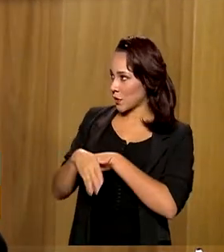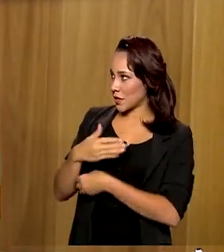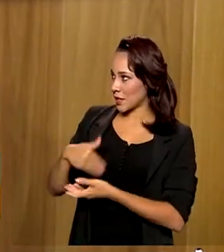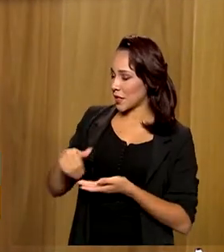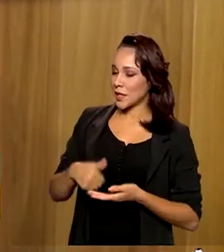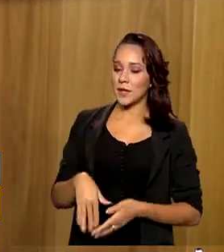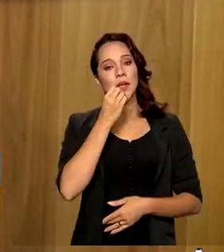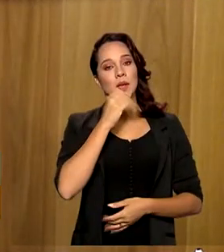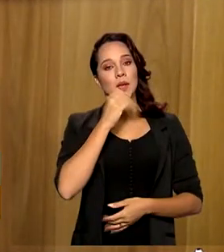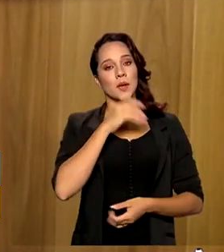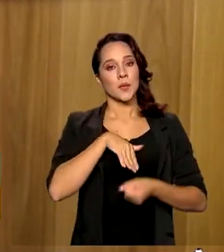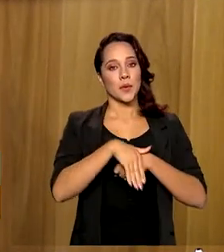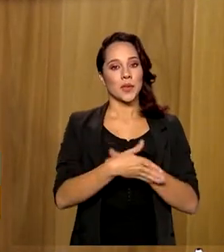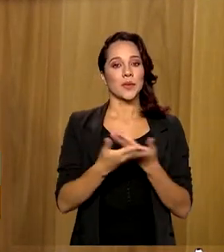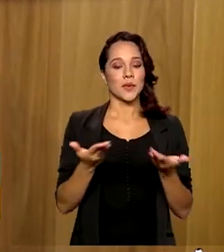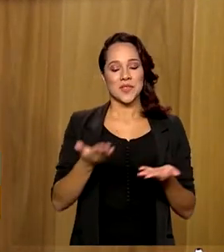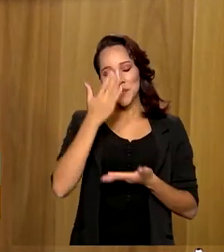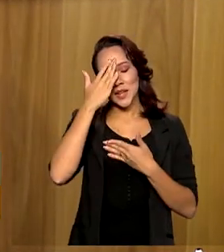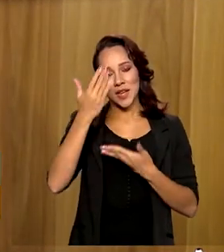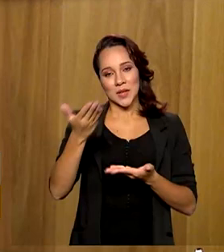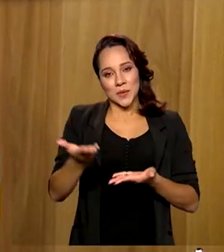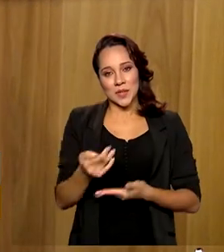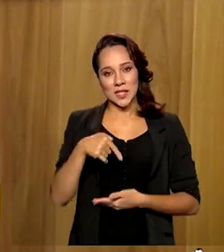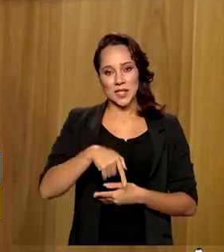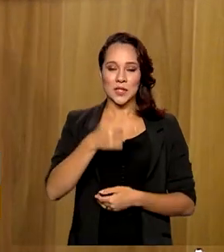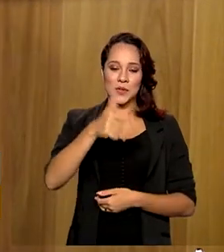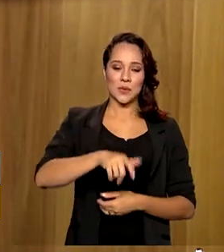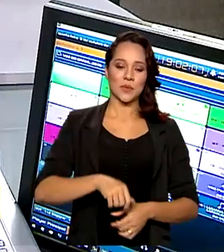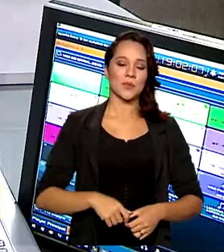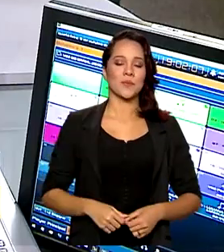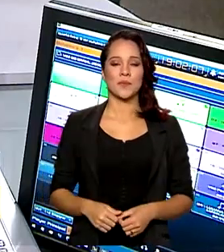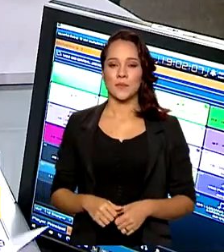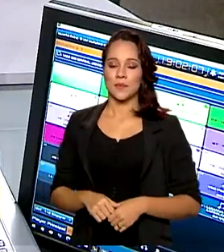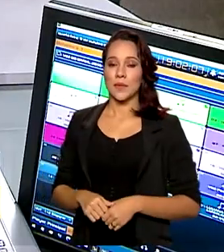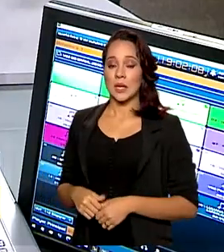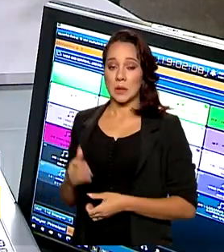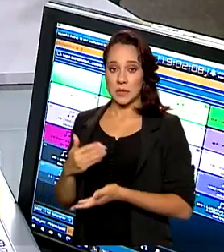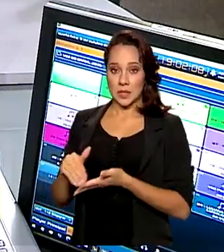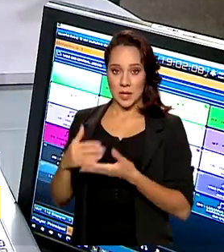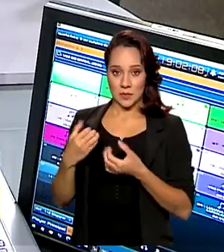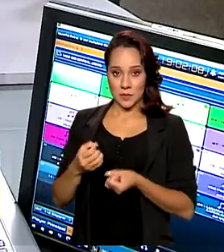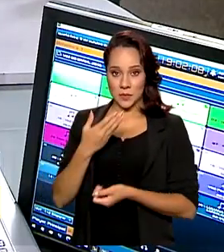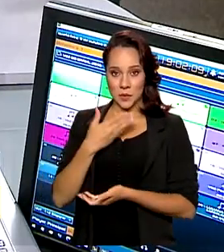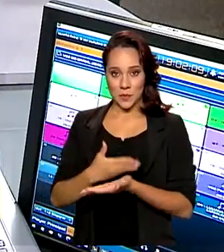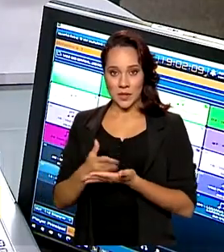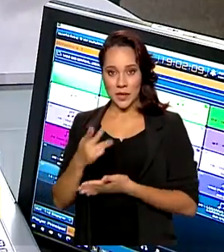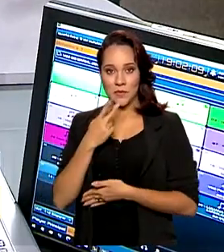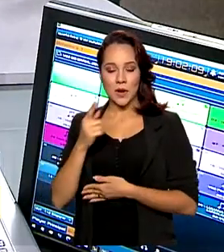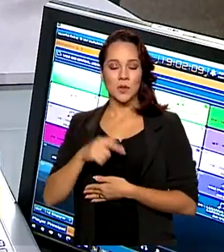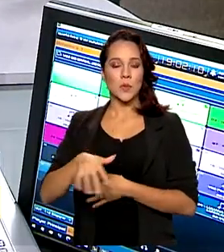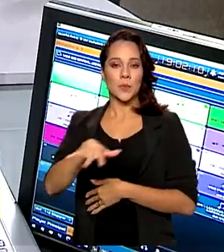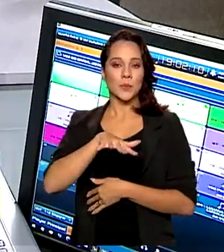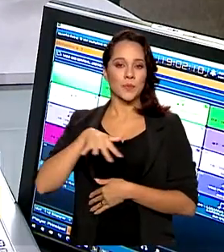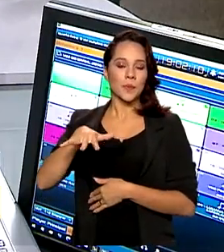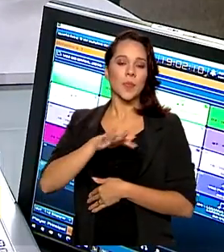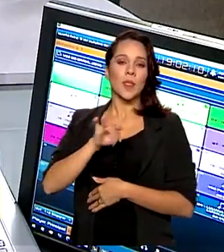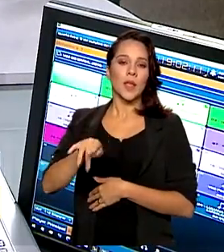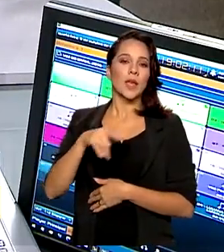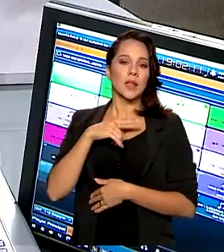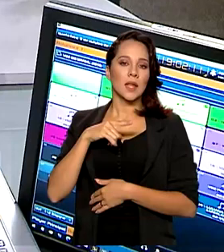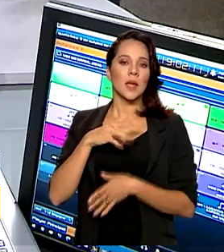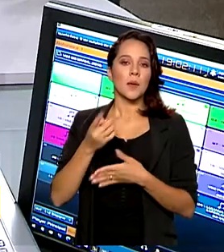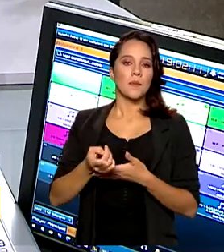noite, Mariana. Boa noite, Gabriela. Obrigado pelo convite de estar aqui com vocês mais uma vez. Secretário, vamos começar falando sobre o espaço que é